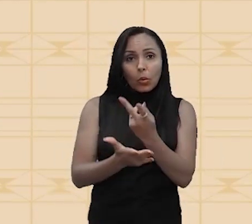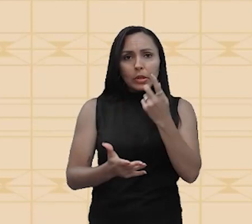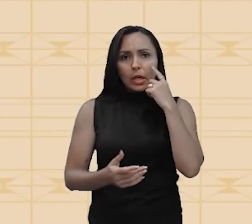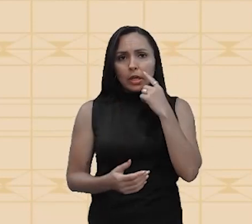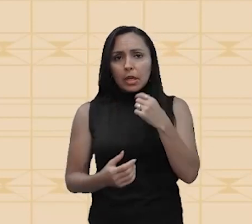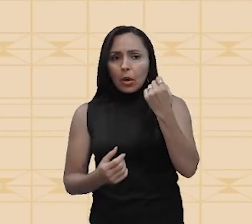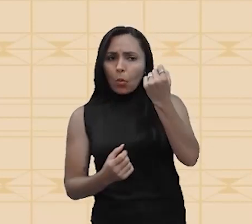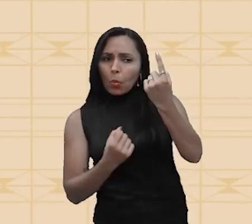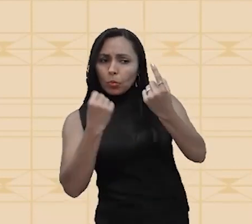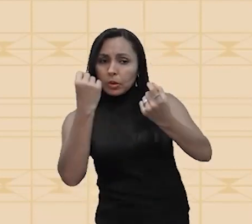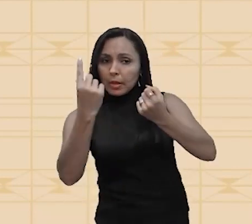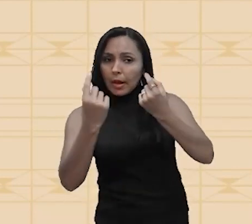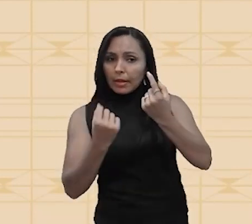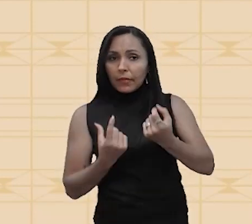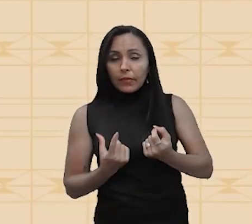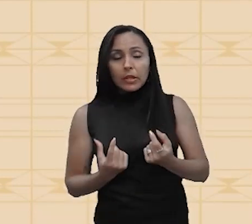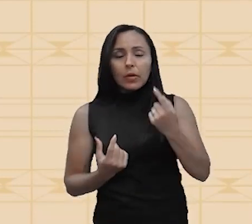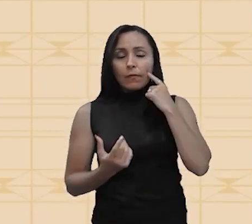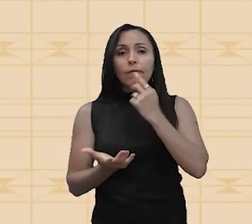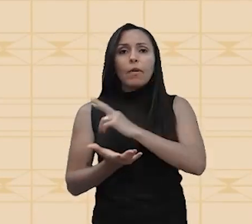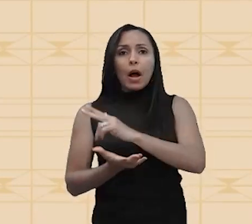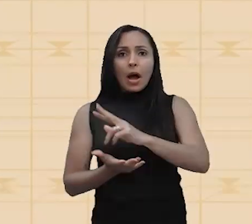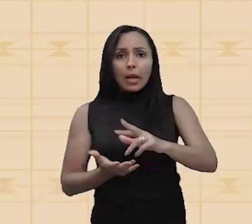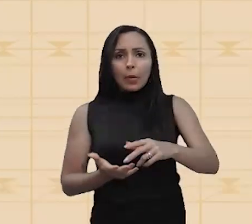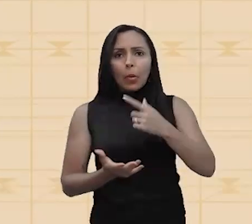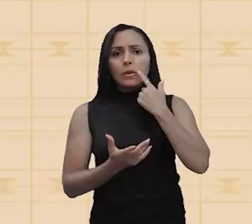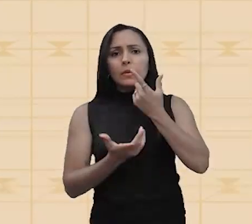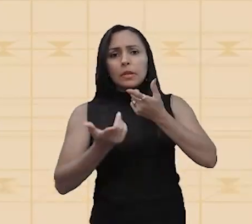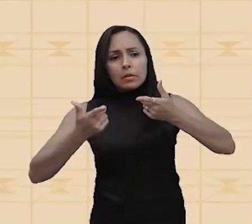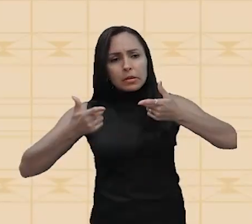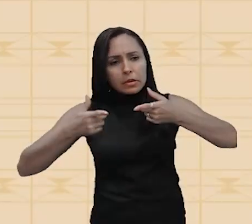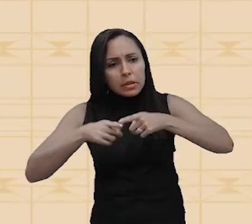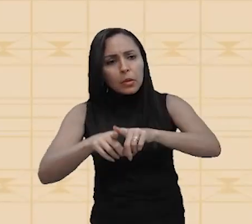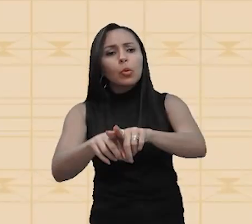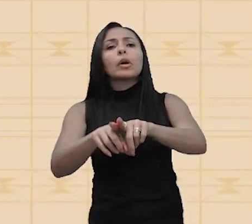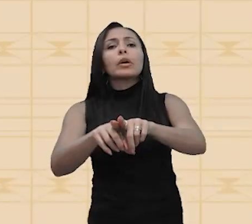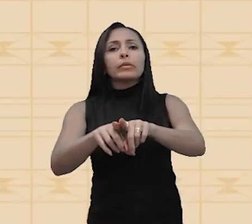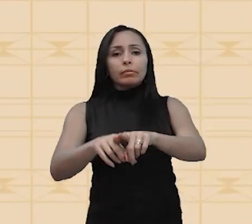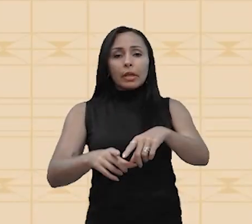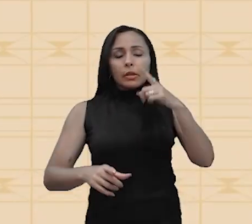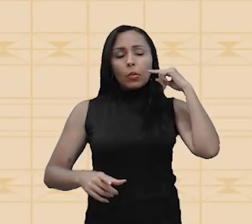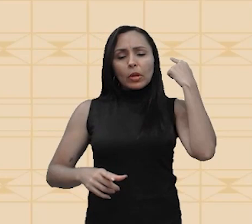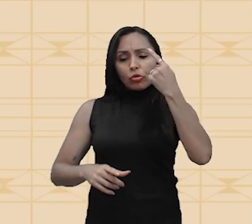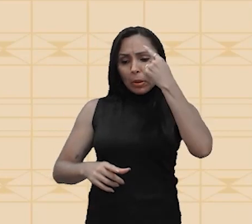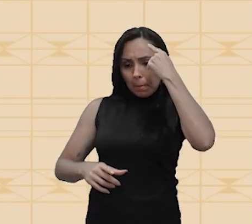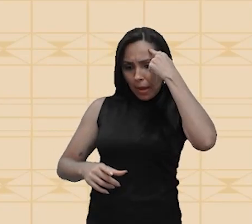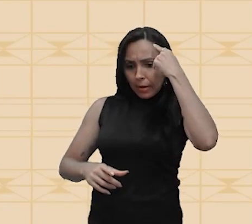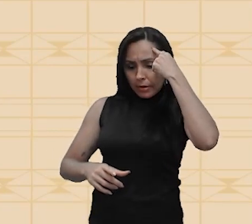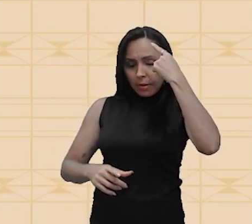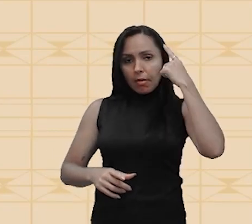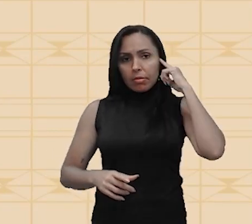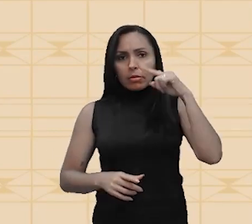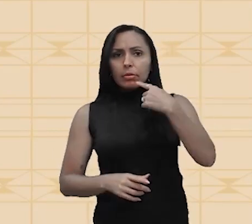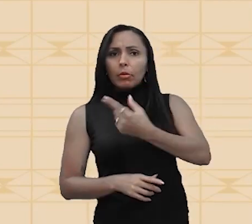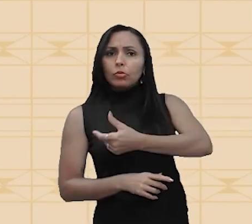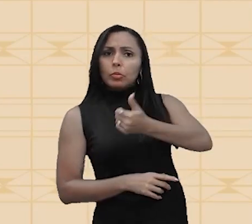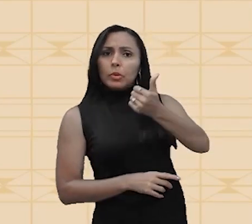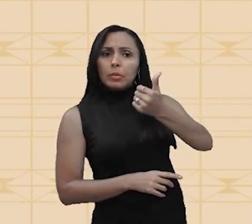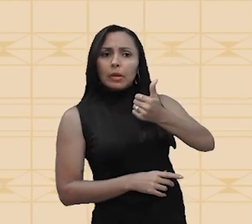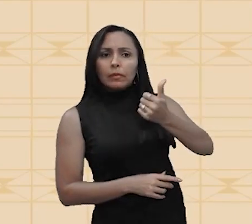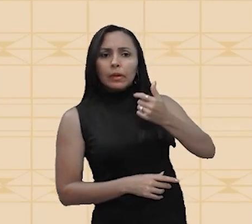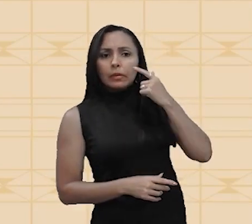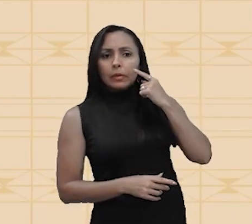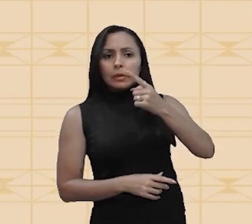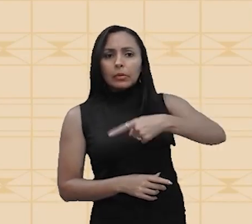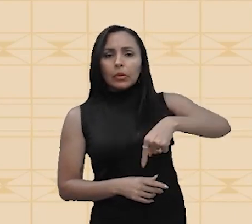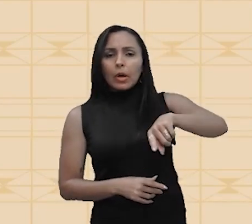vez, vários efeitos ocorrem simultaneamente. Então, quando a gente pensa no nosso primeiro fenômeno, é a